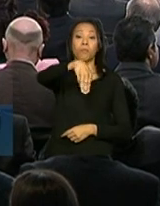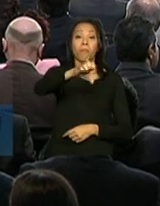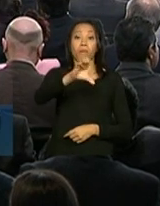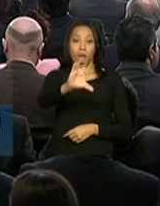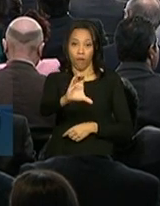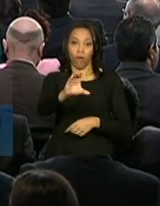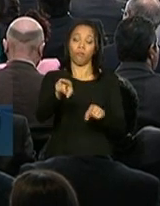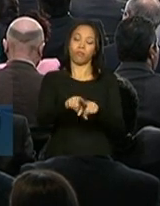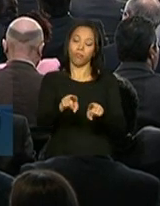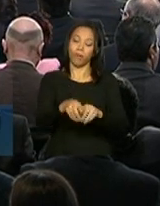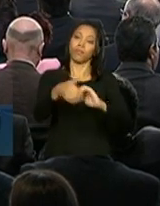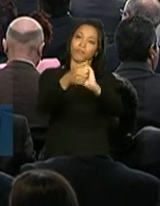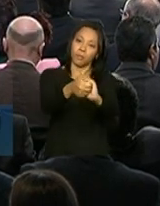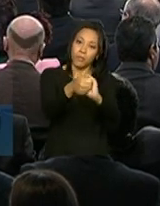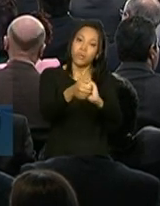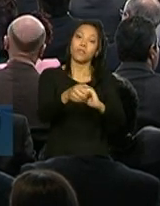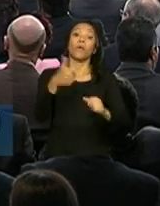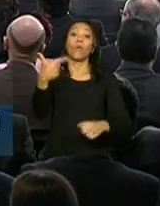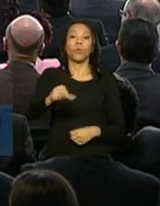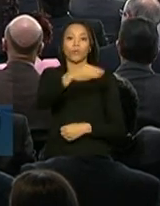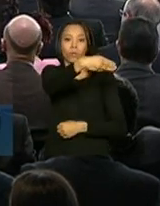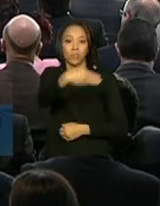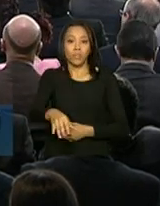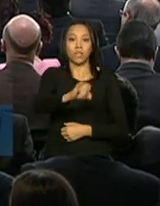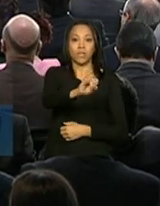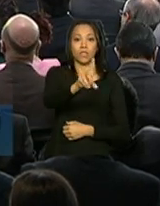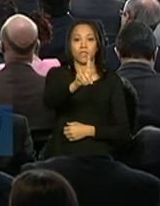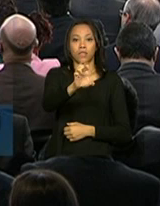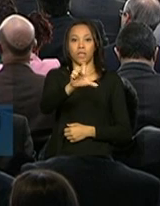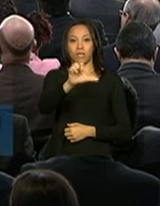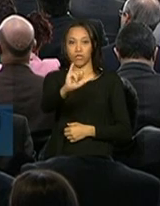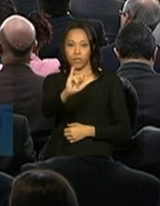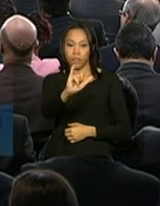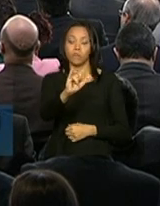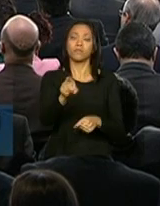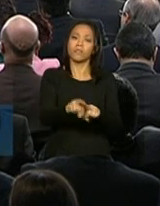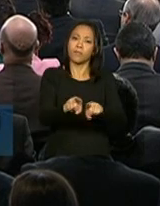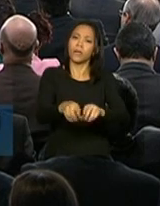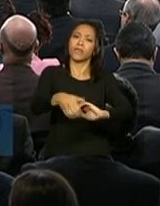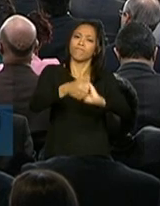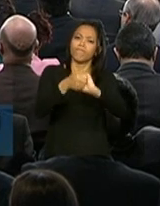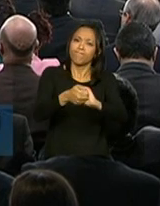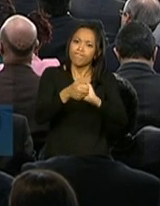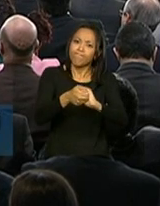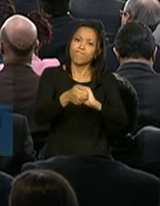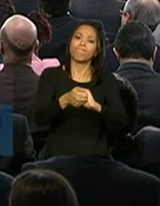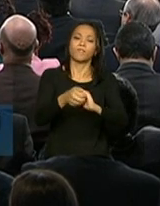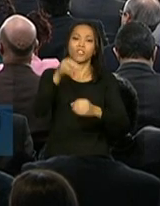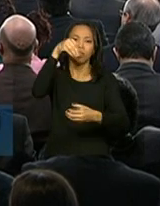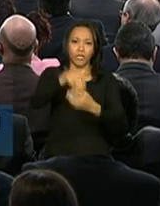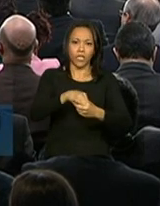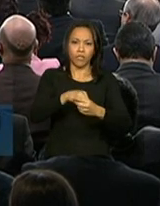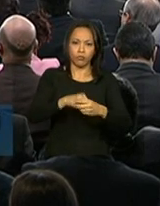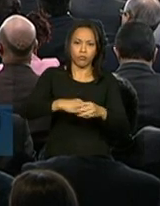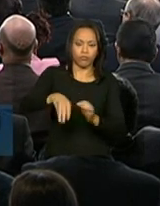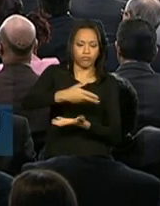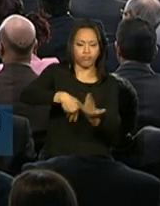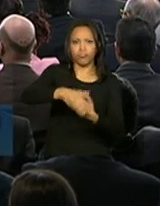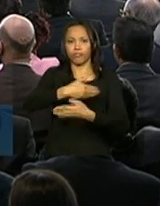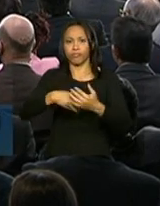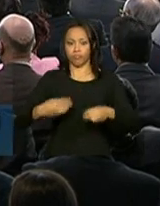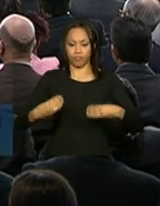Educação. Queria cumprimentar a ministra Ideli Salvatti, das Relações Institucionais,